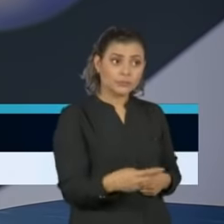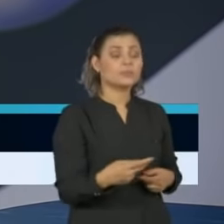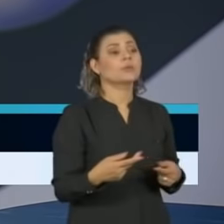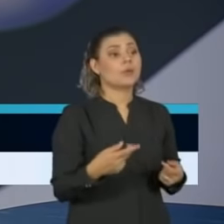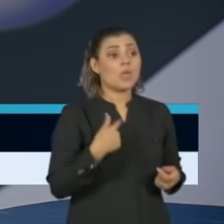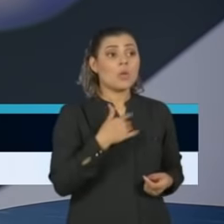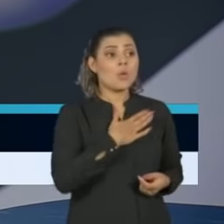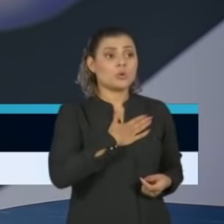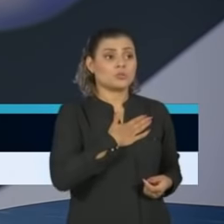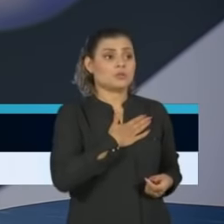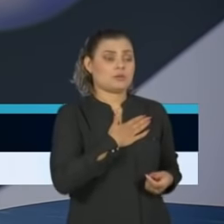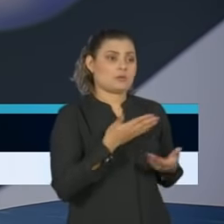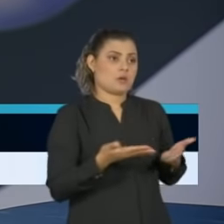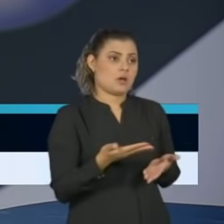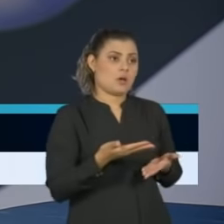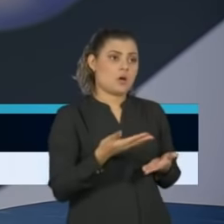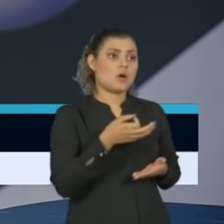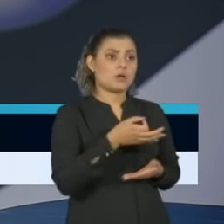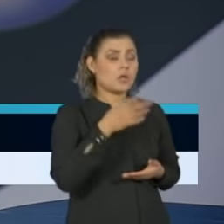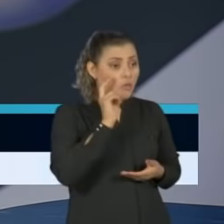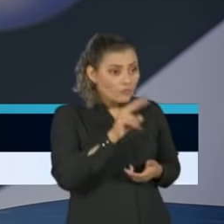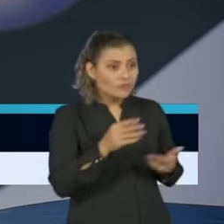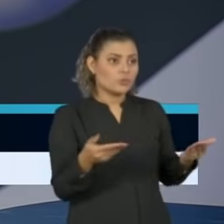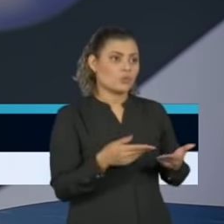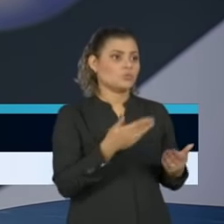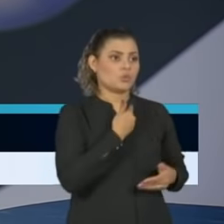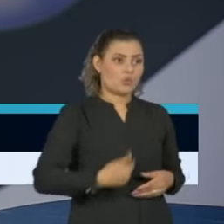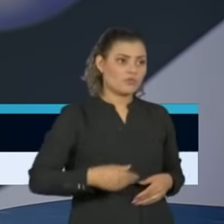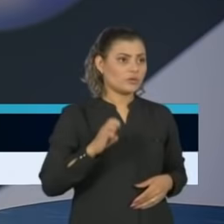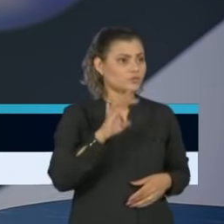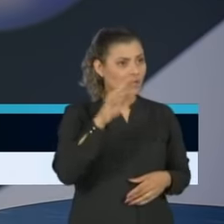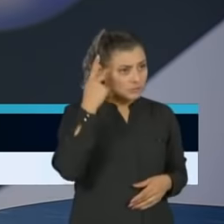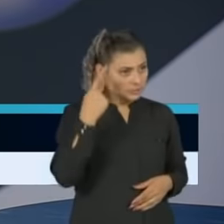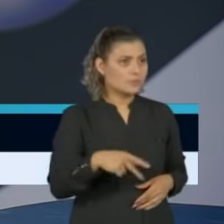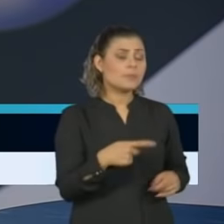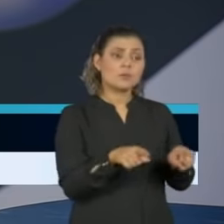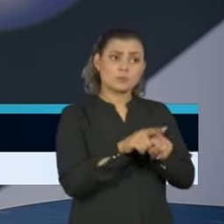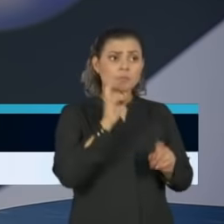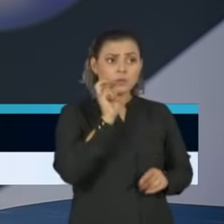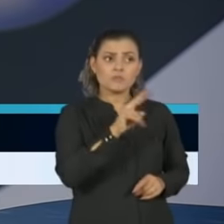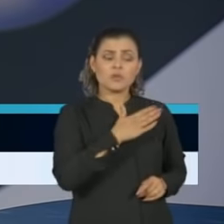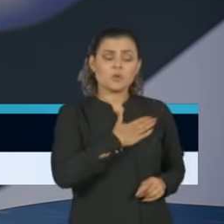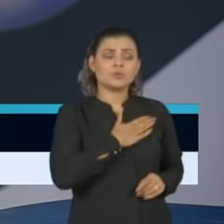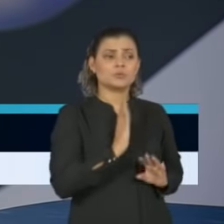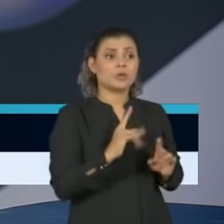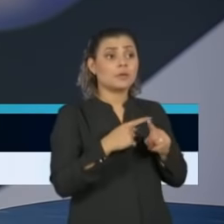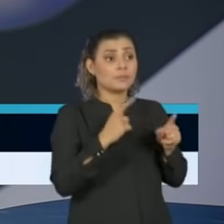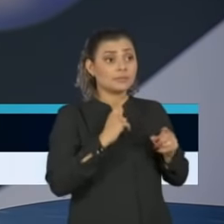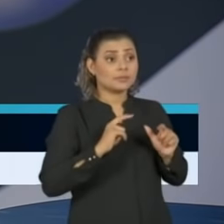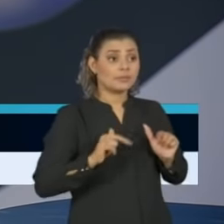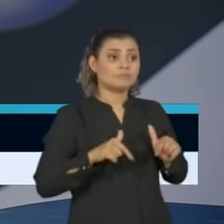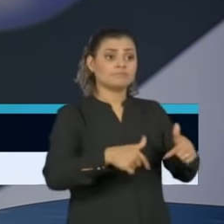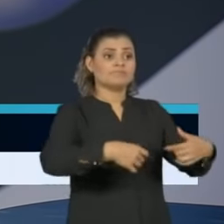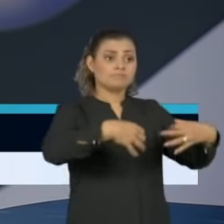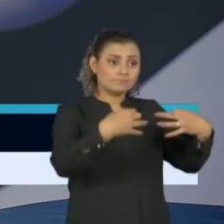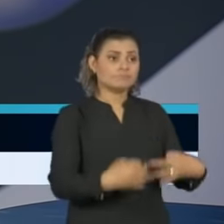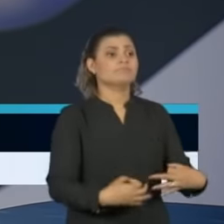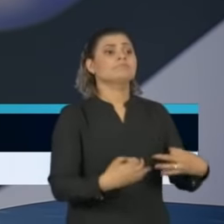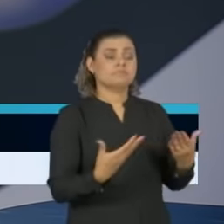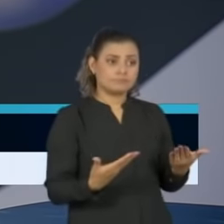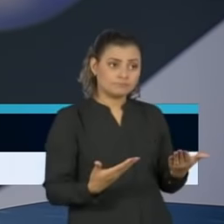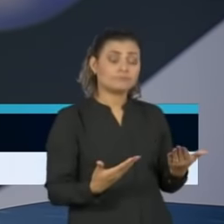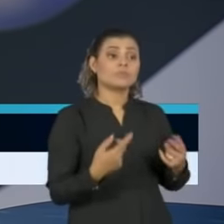gostei demais aqui do que eu ouvi hoje do governo de Estado, dizendo que existe uma certa realidade muito contextual